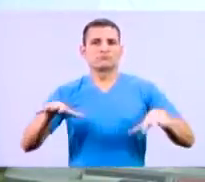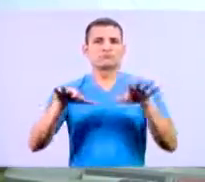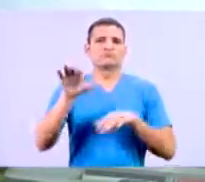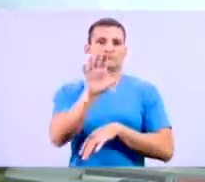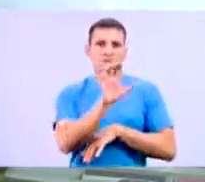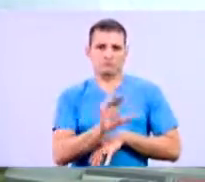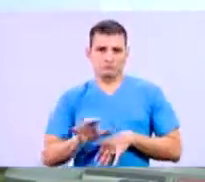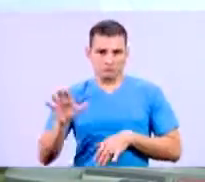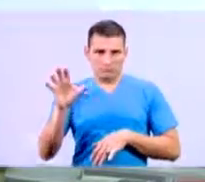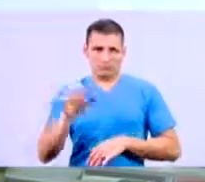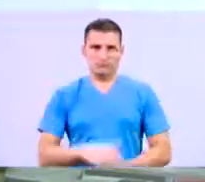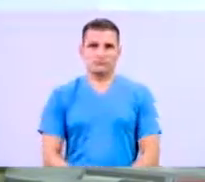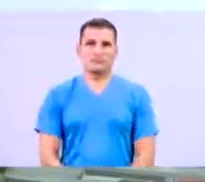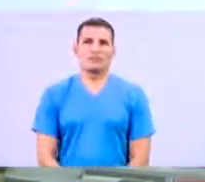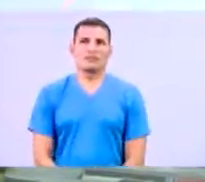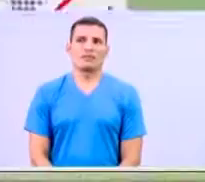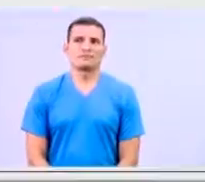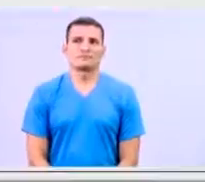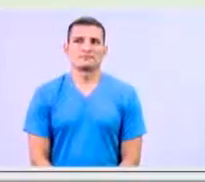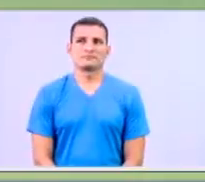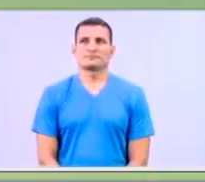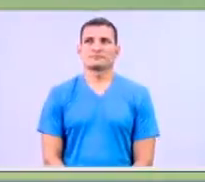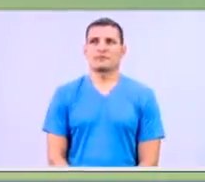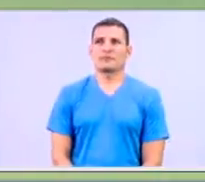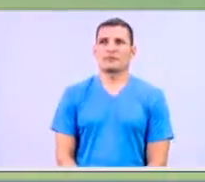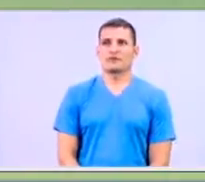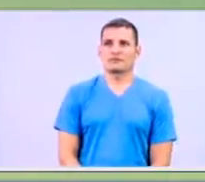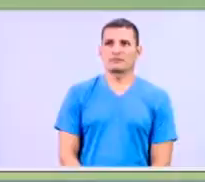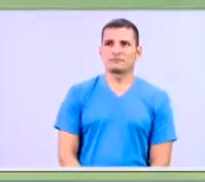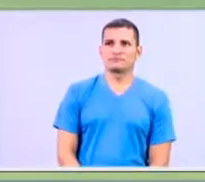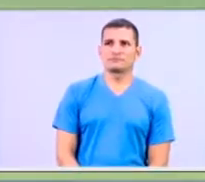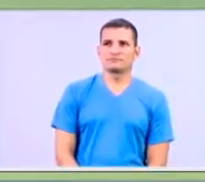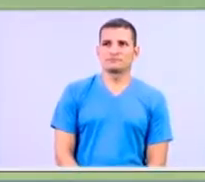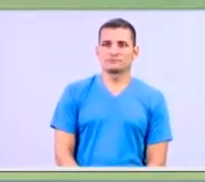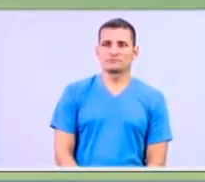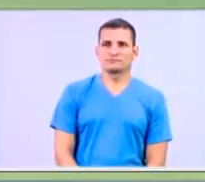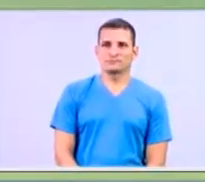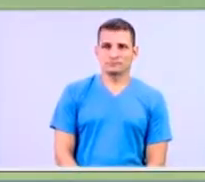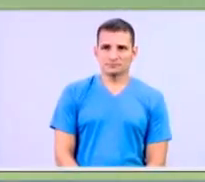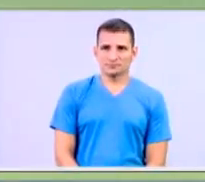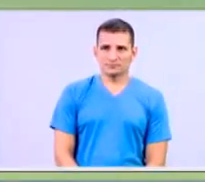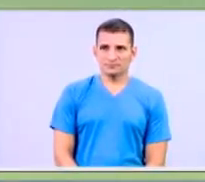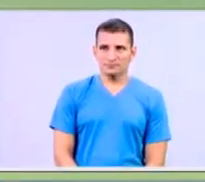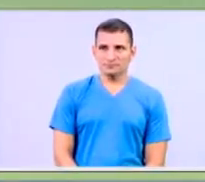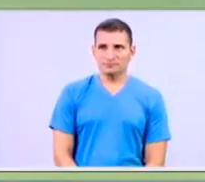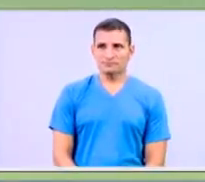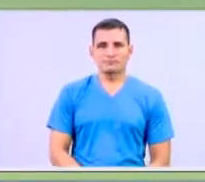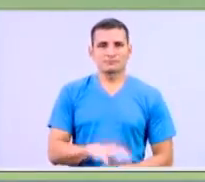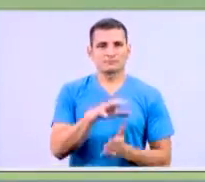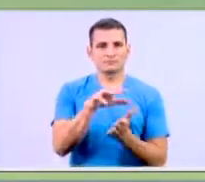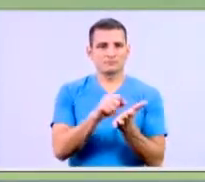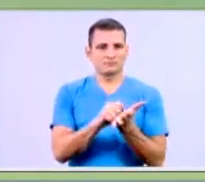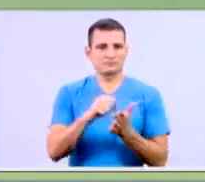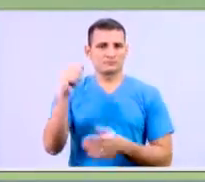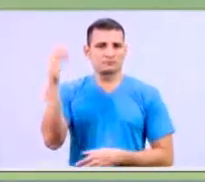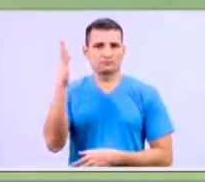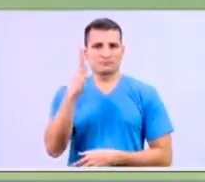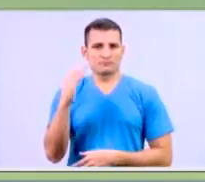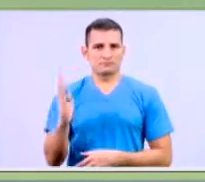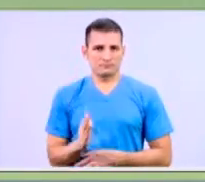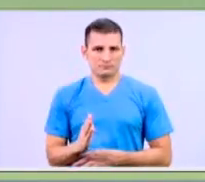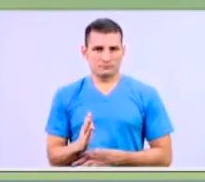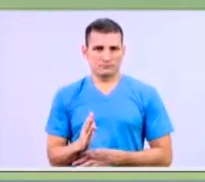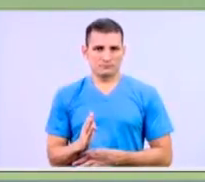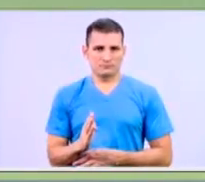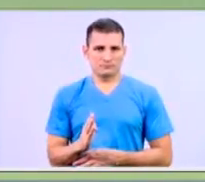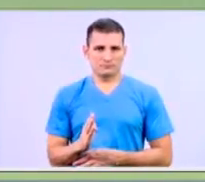mas vamos continuar então. Saímos dos regionais e aí a gente entra nos registros nacionais da